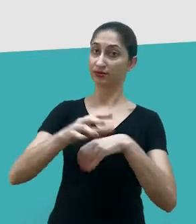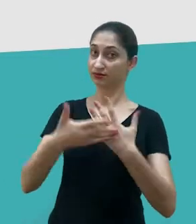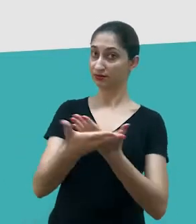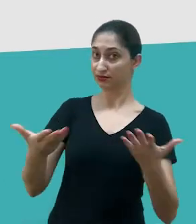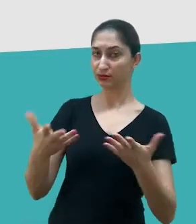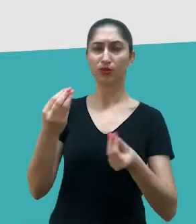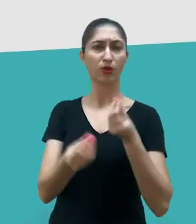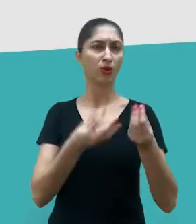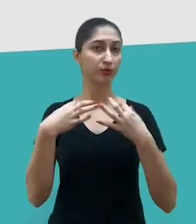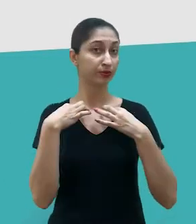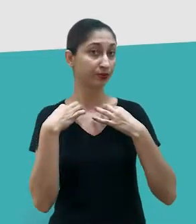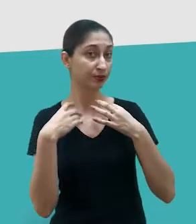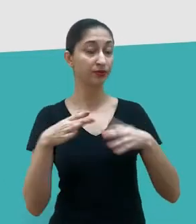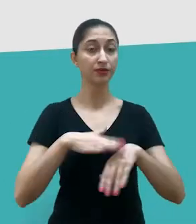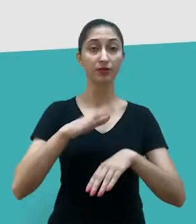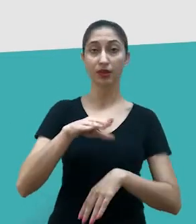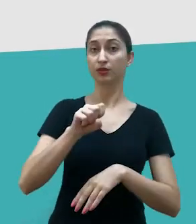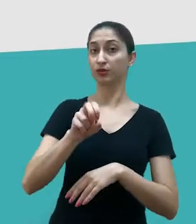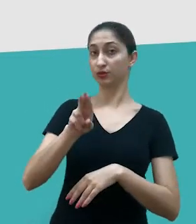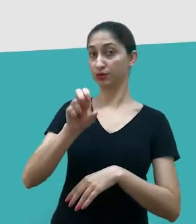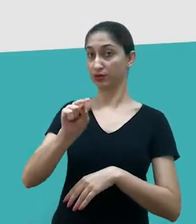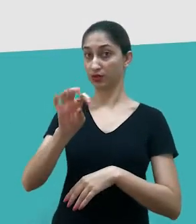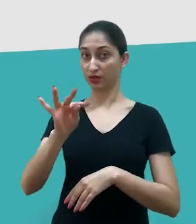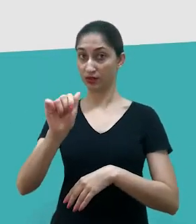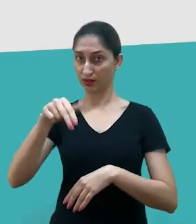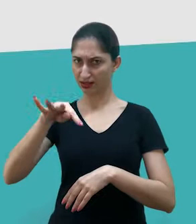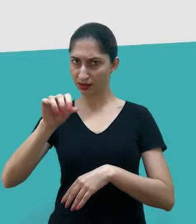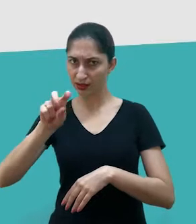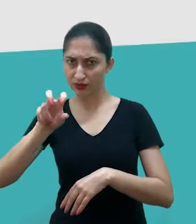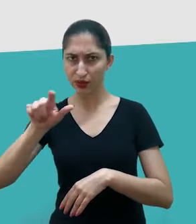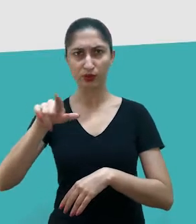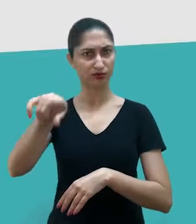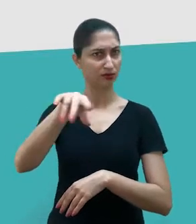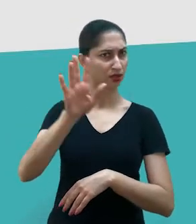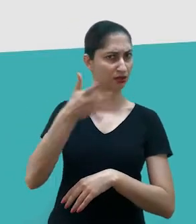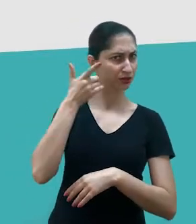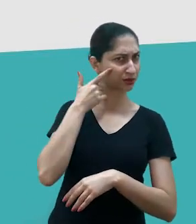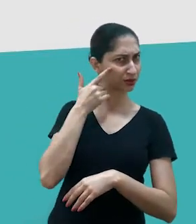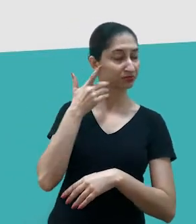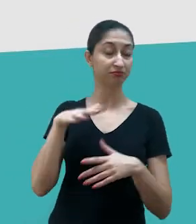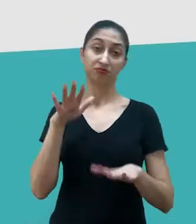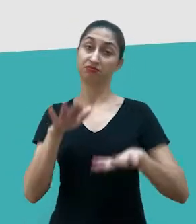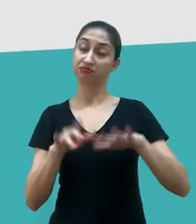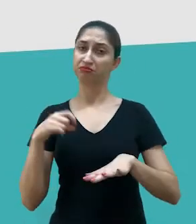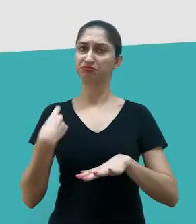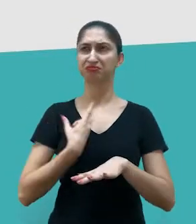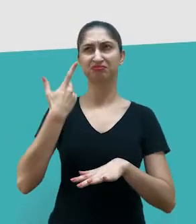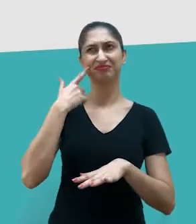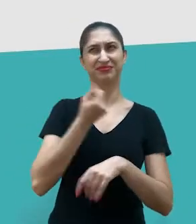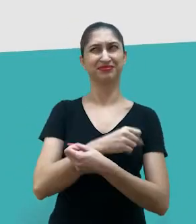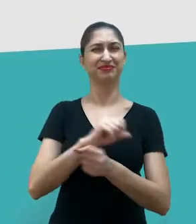mais sustentável? Você já pensou sobre isso? Muitas vezes, nós achamos que a sustentabilidade é algo